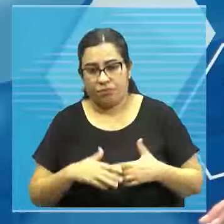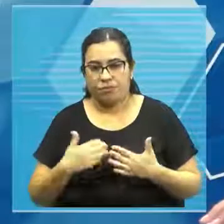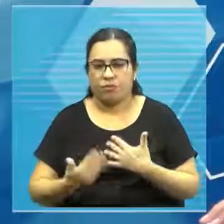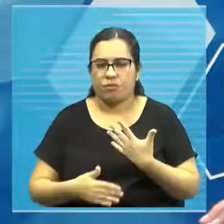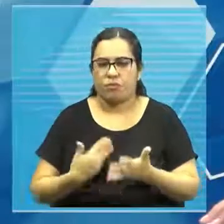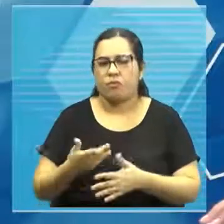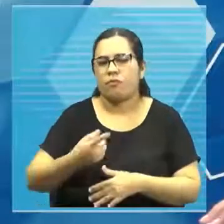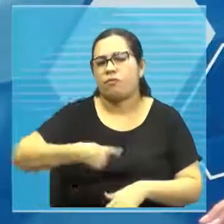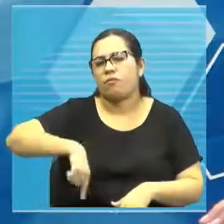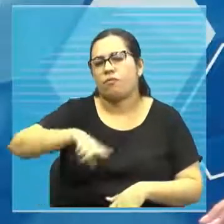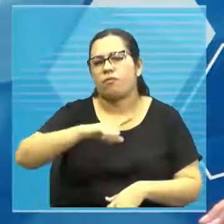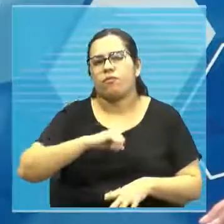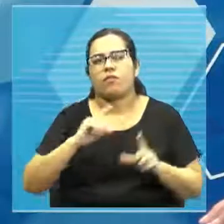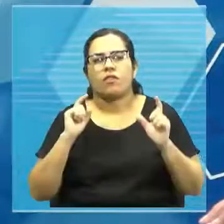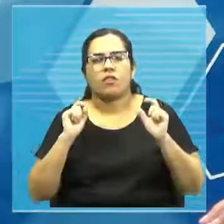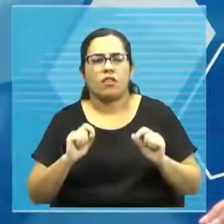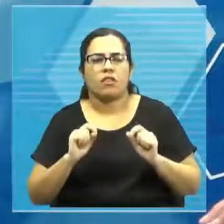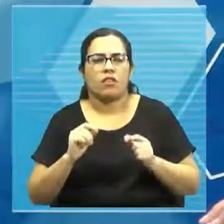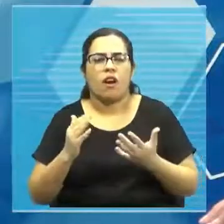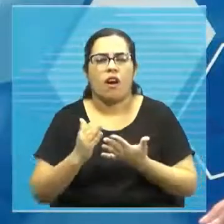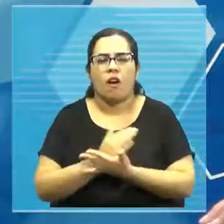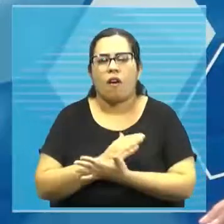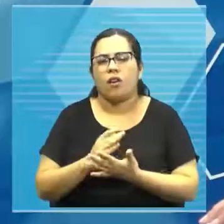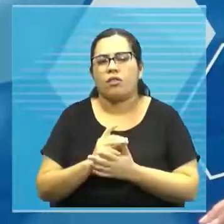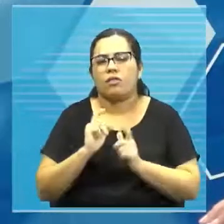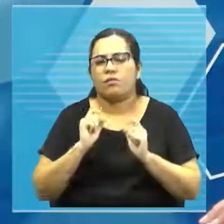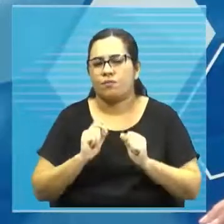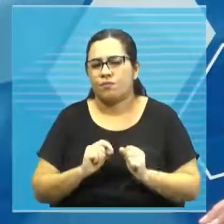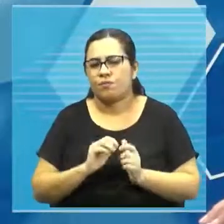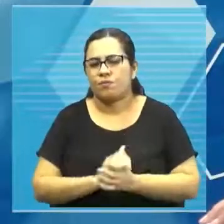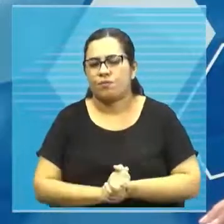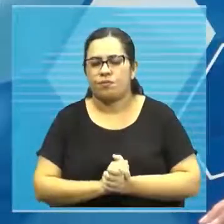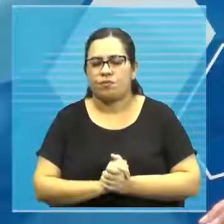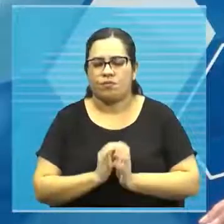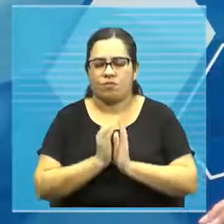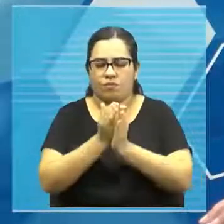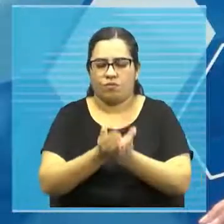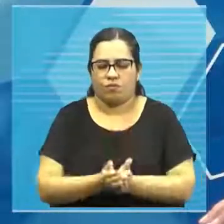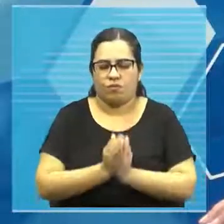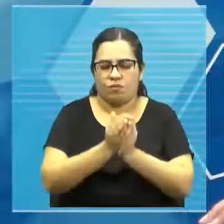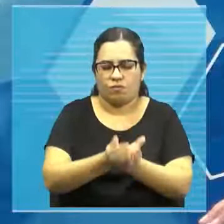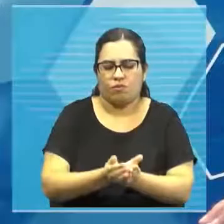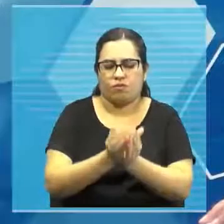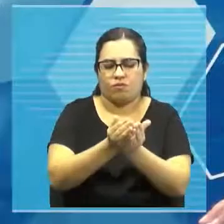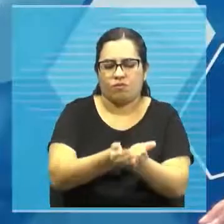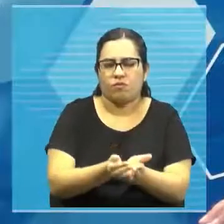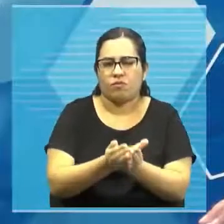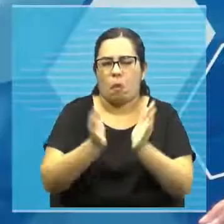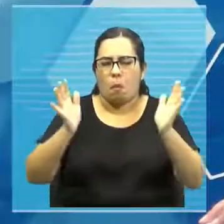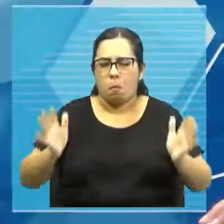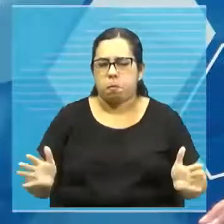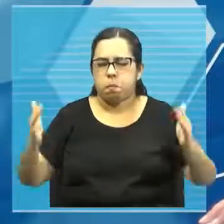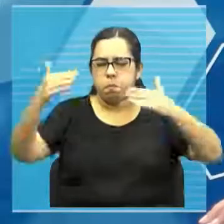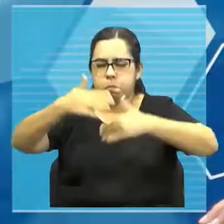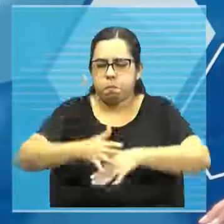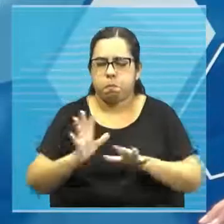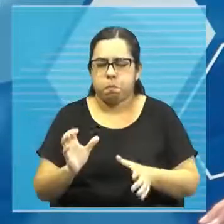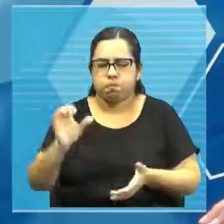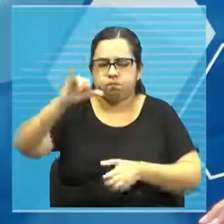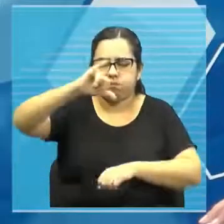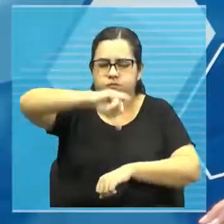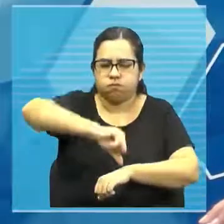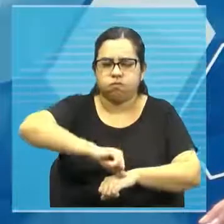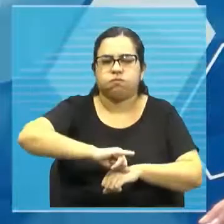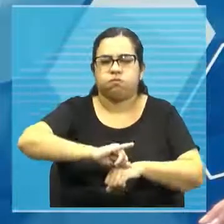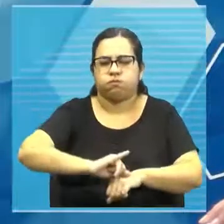que a gente tem congestionamento de navios e de conteiners que movimentam essas